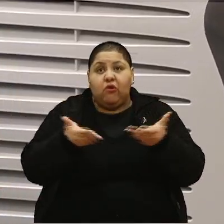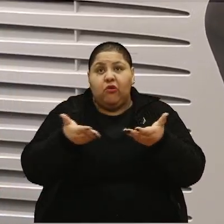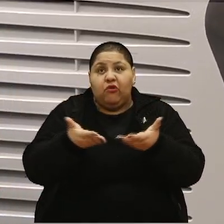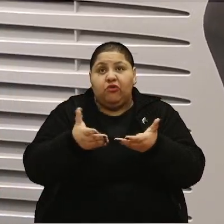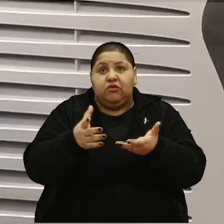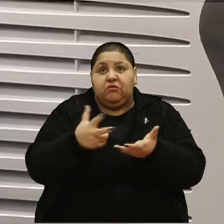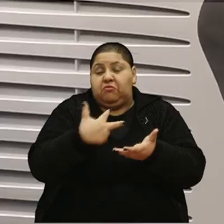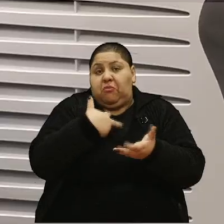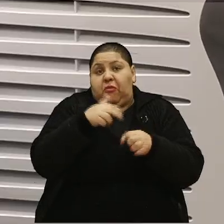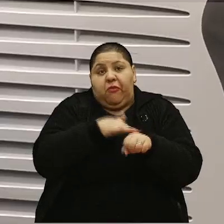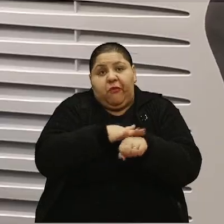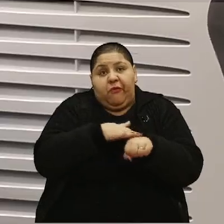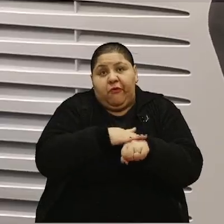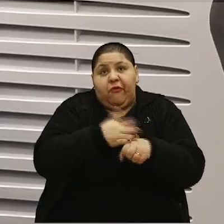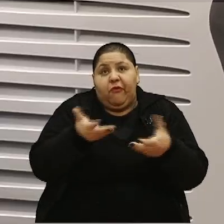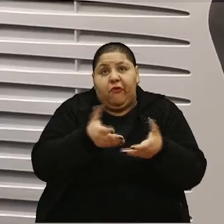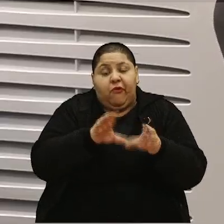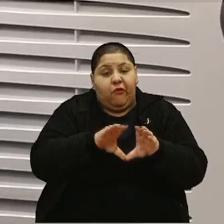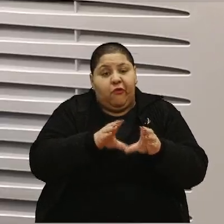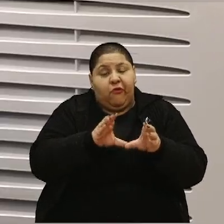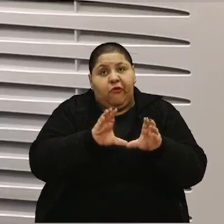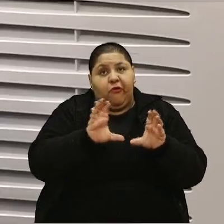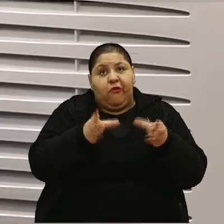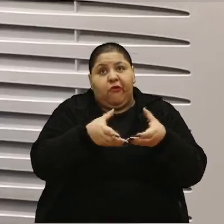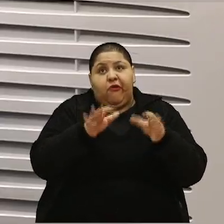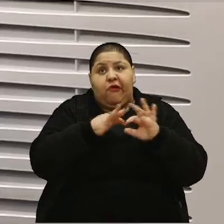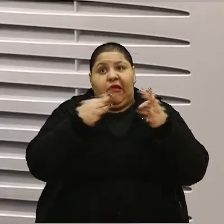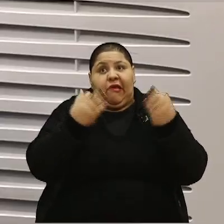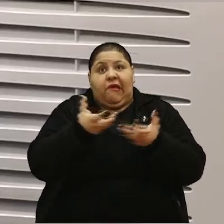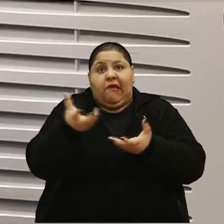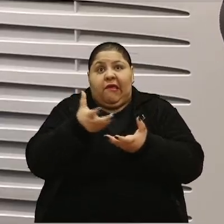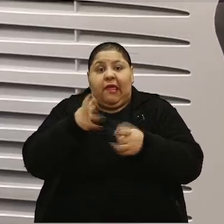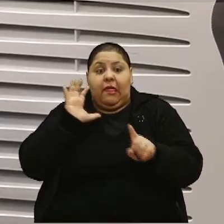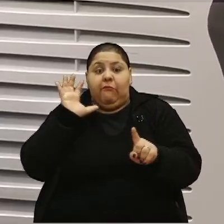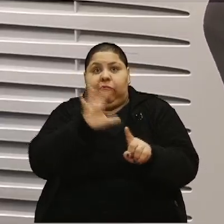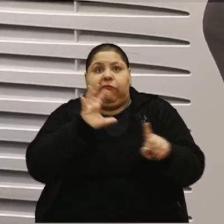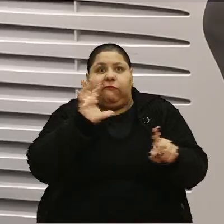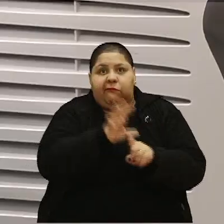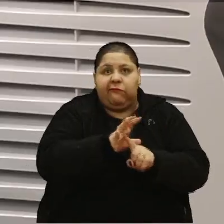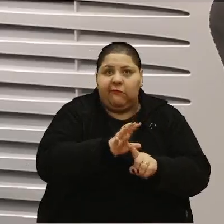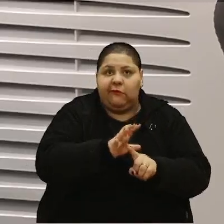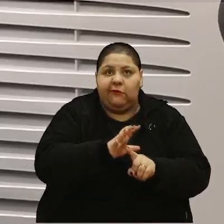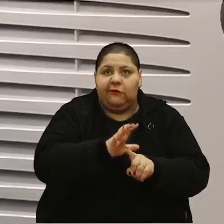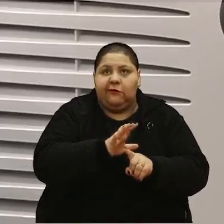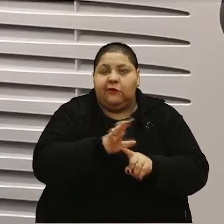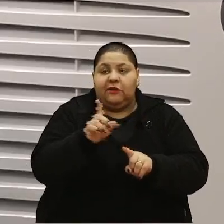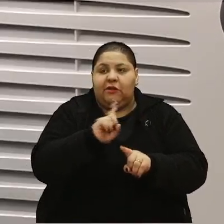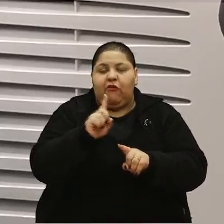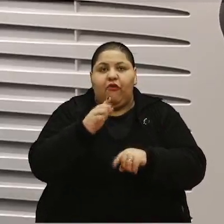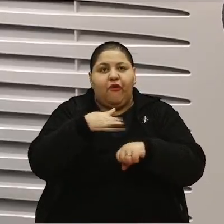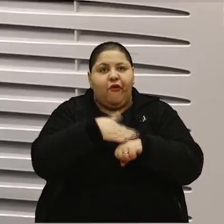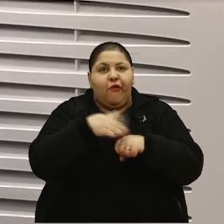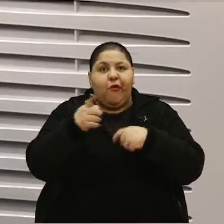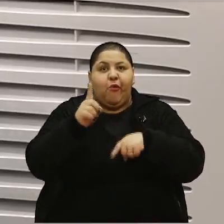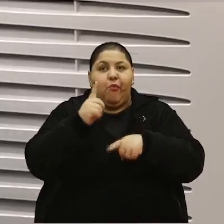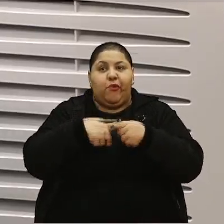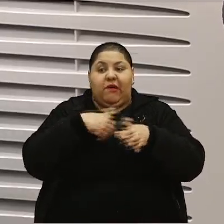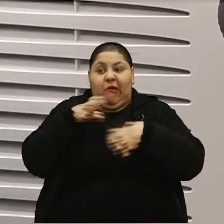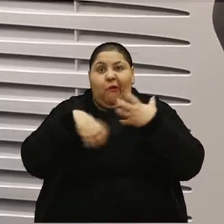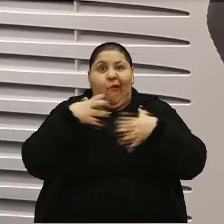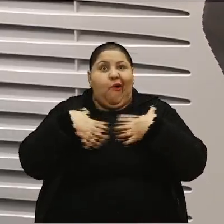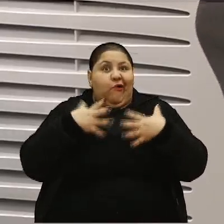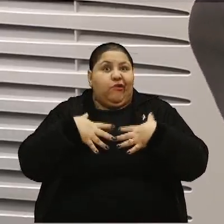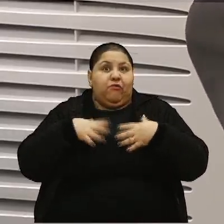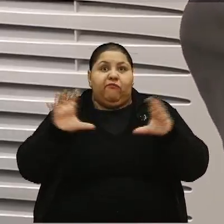conversar. Hoje até no grupo de famílias tu conversar, quero te avançar, né? Inclusive não é nem para dialogar, porque o ódio está tomando conta.